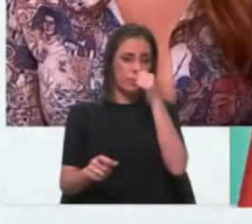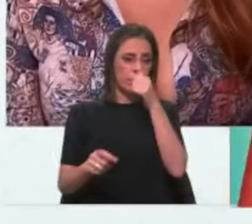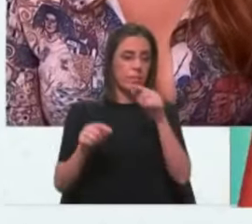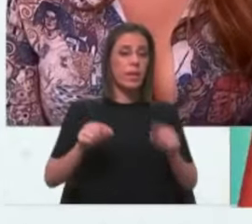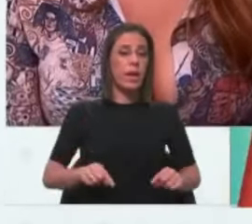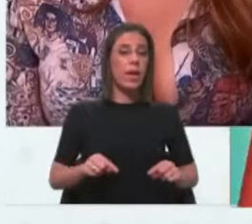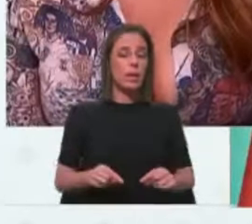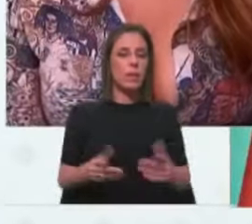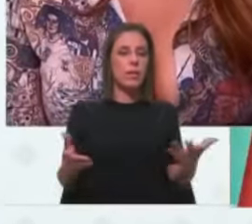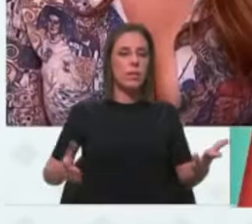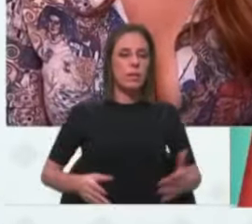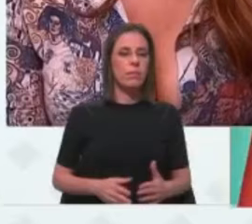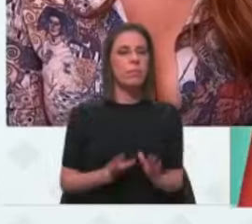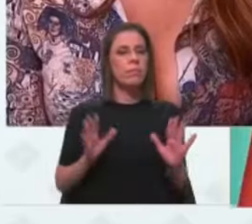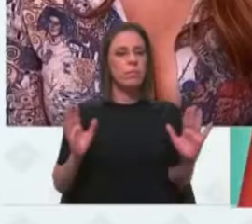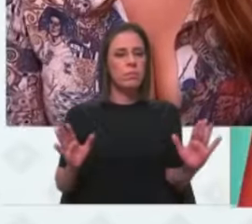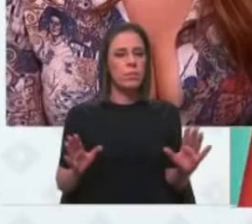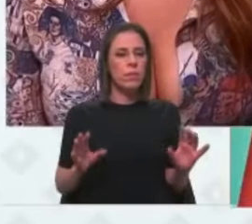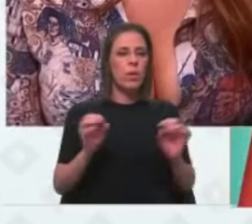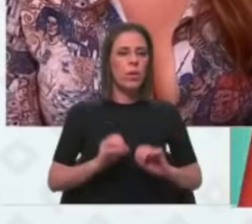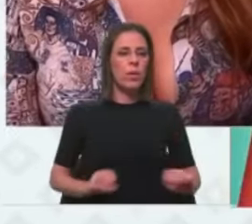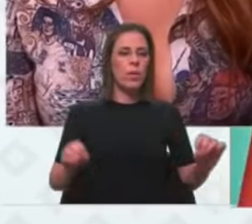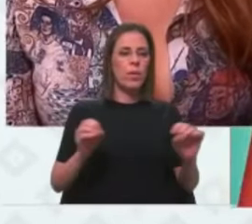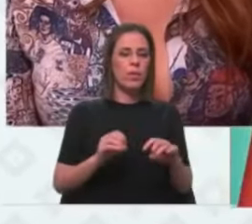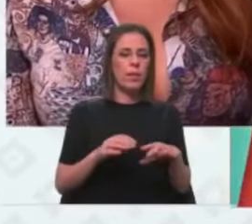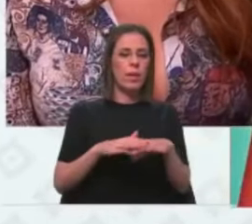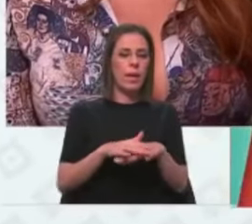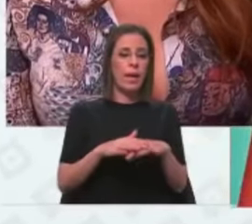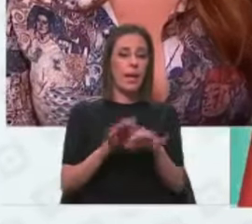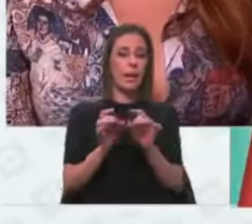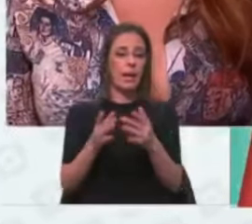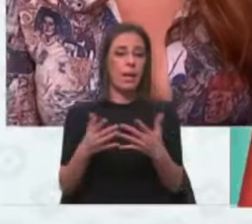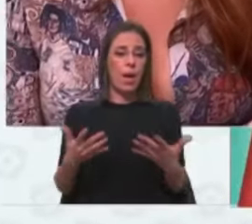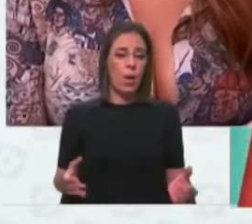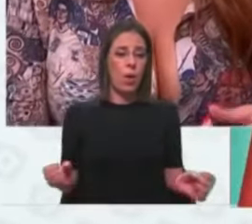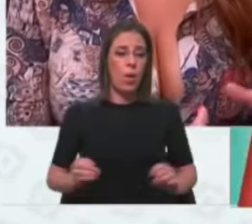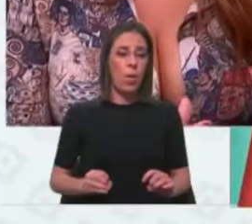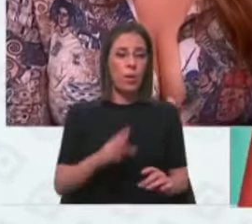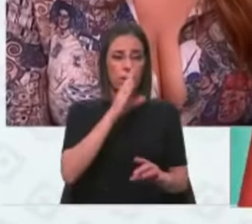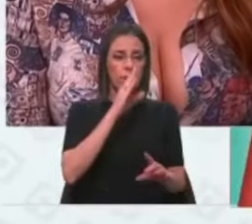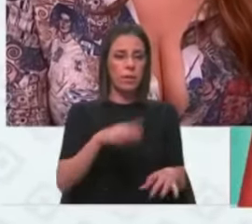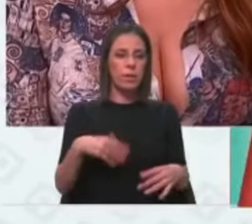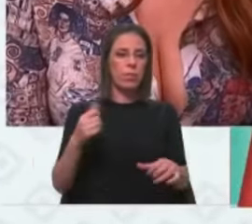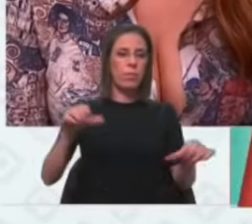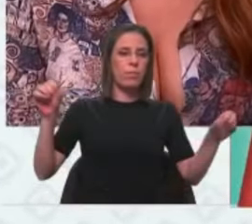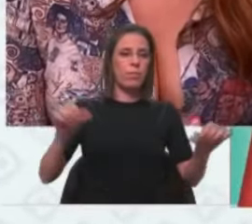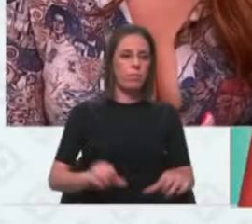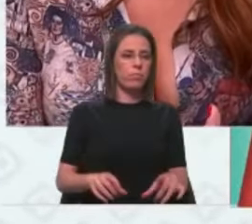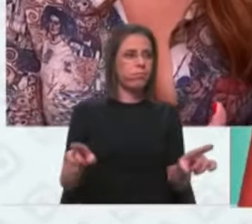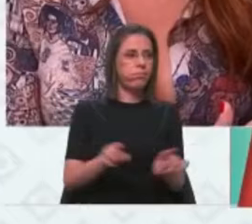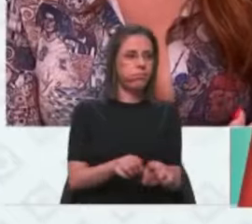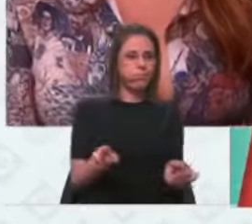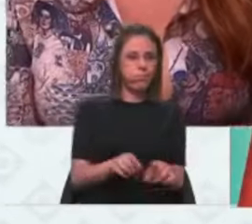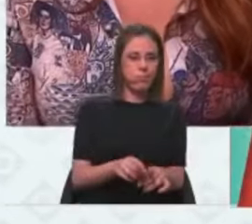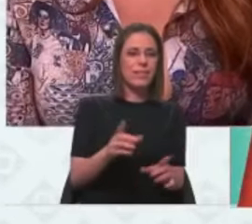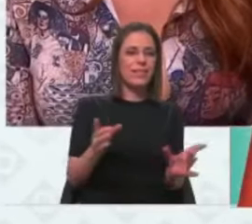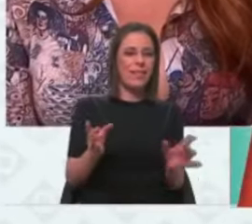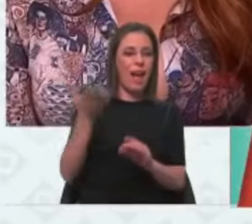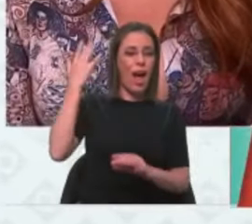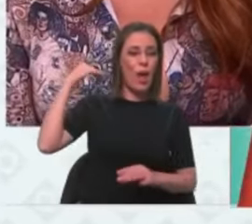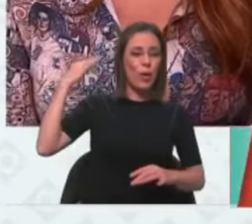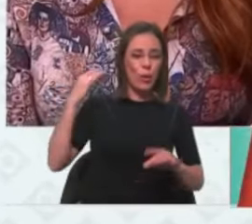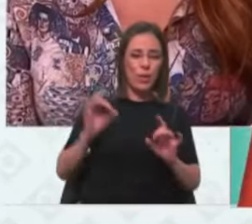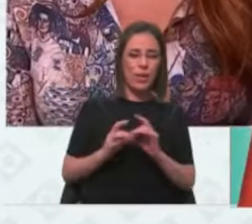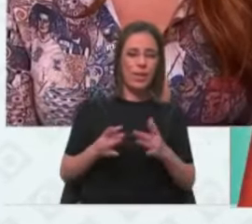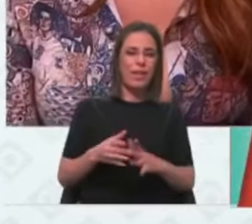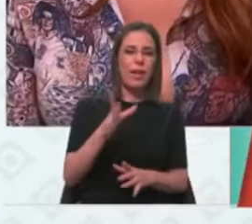É incrível. Aliás, não havia estas redes sociais que há hoje, porque senão então teria sido uma loucura. Pois era.